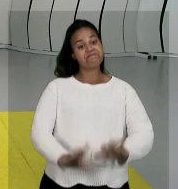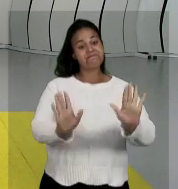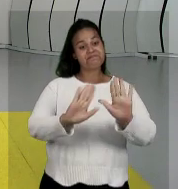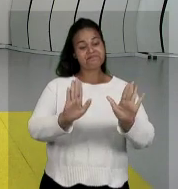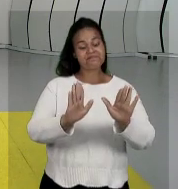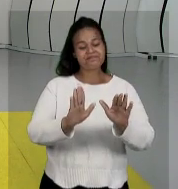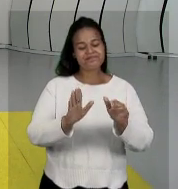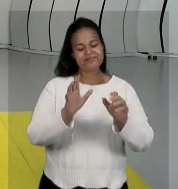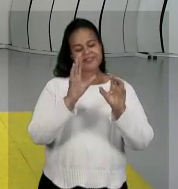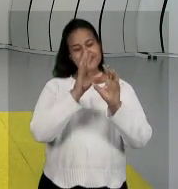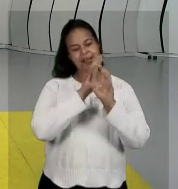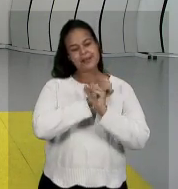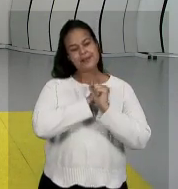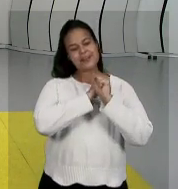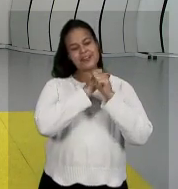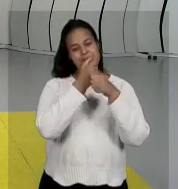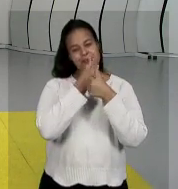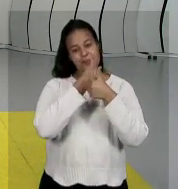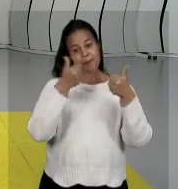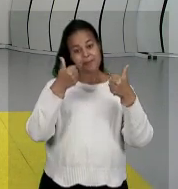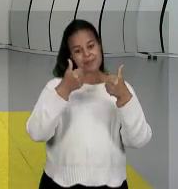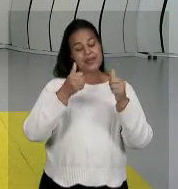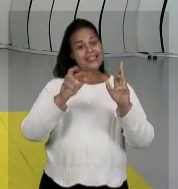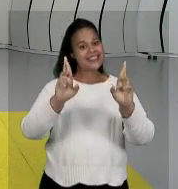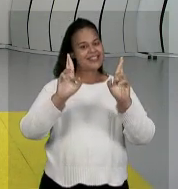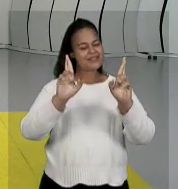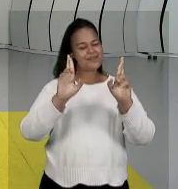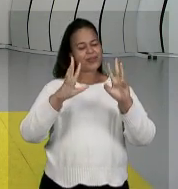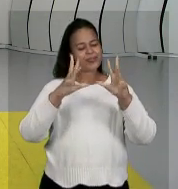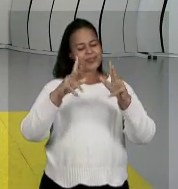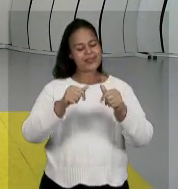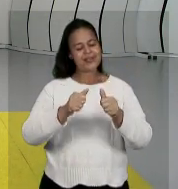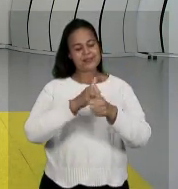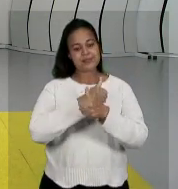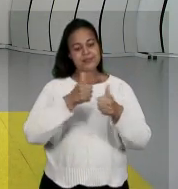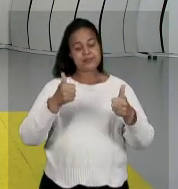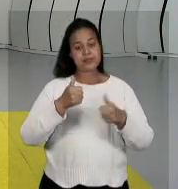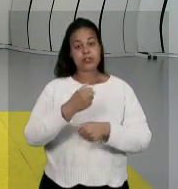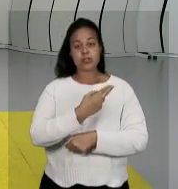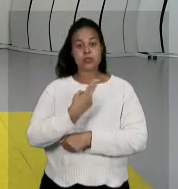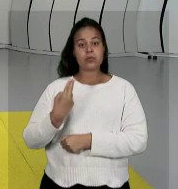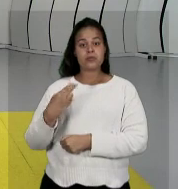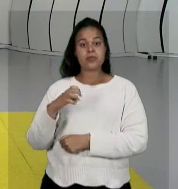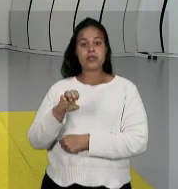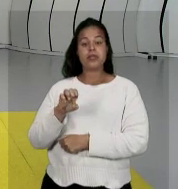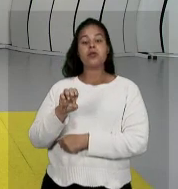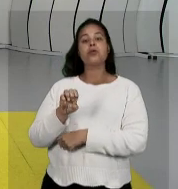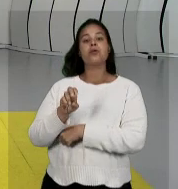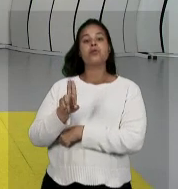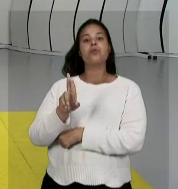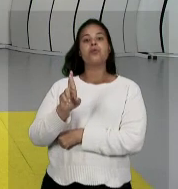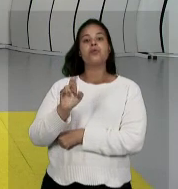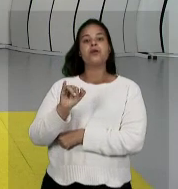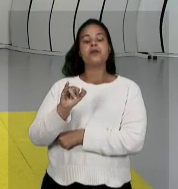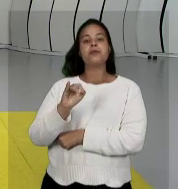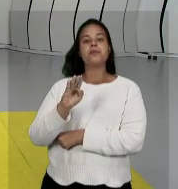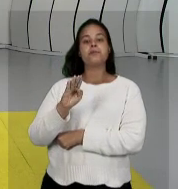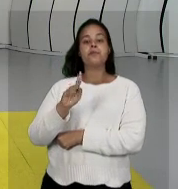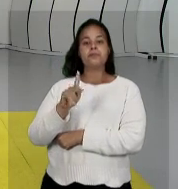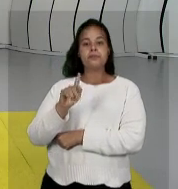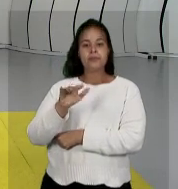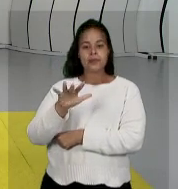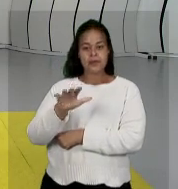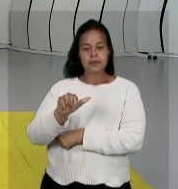Olá, meus amores, tudo bem com vocês? Espero que estejam todos bem. Meu nome é Euripe, eu sou professora de Biologia e Ciências